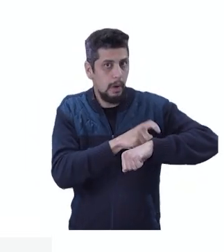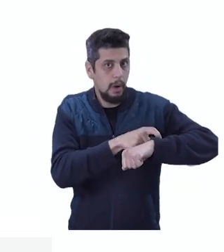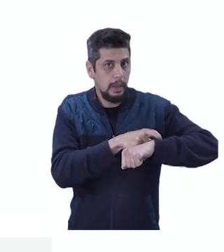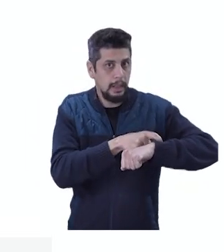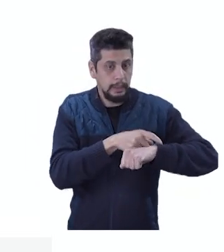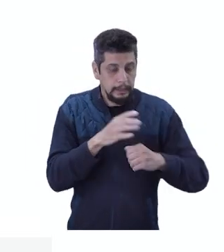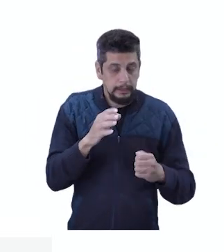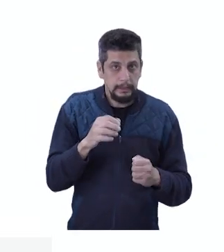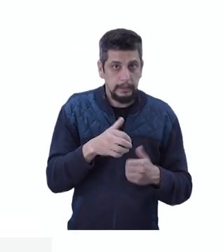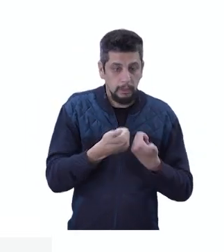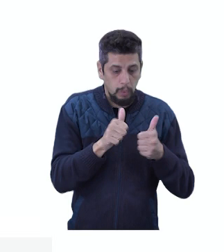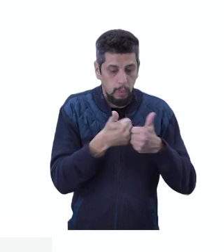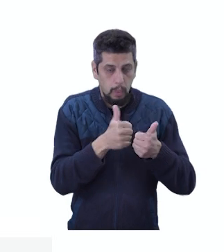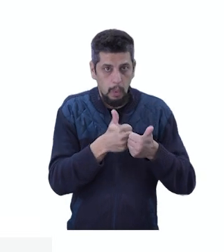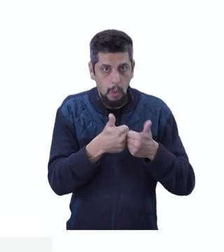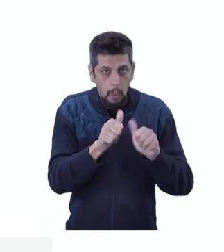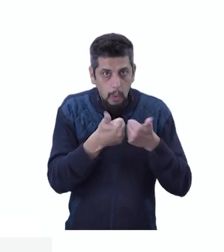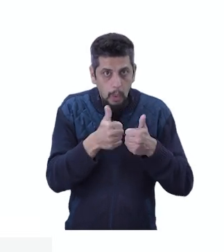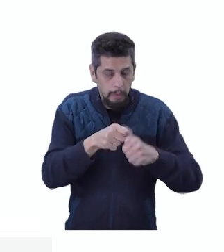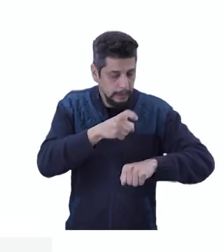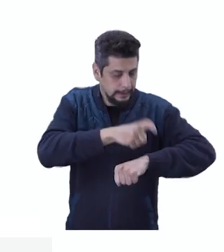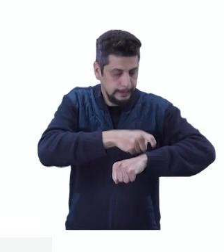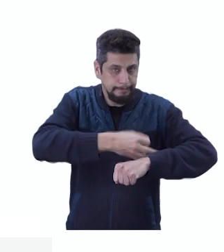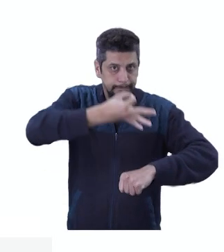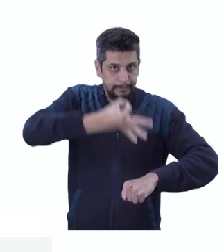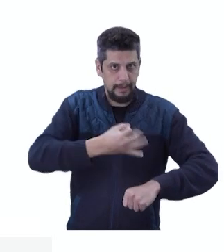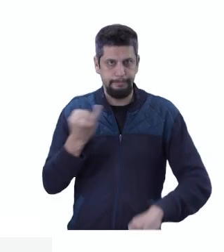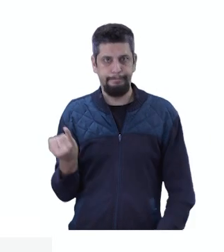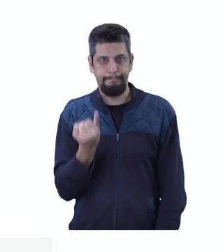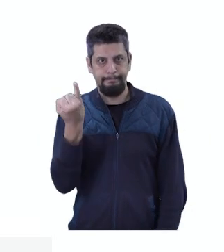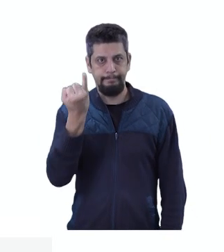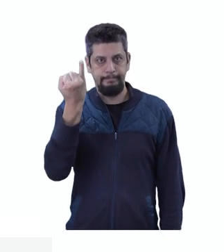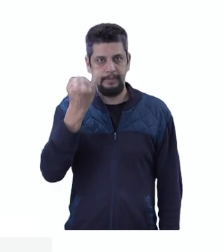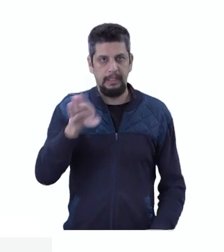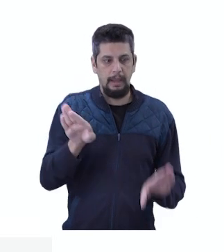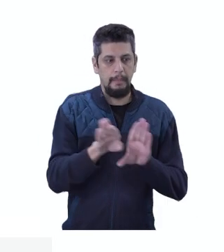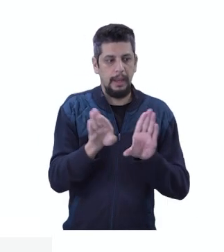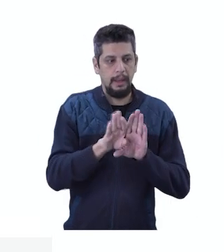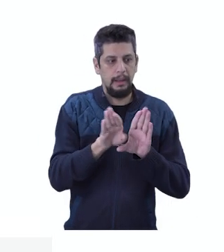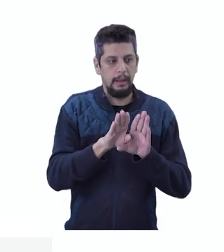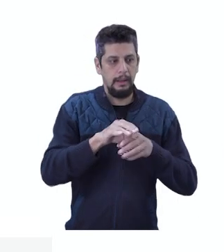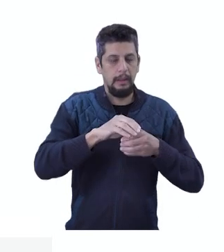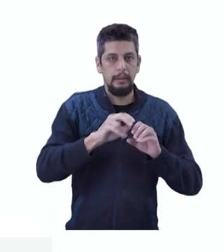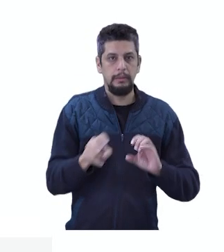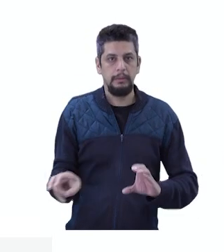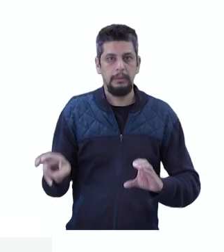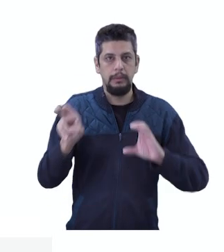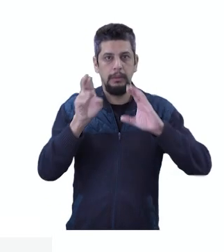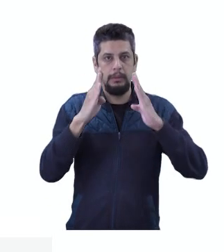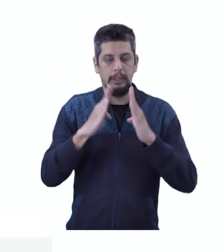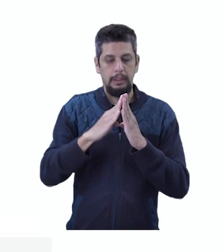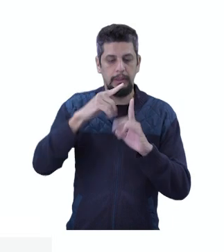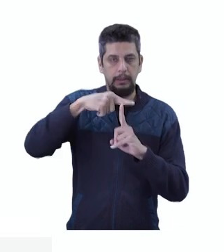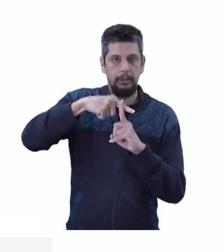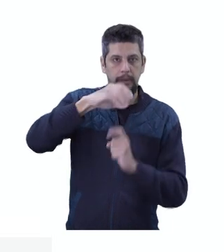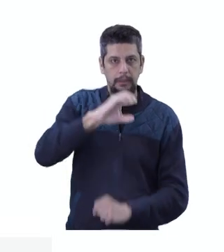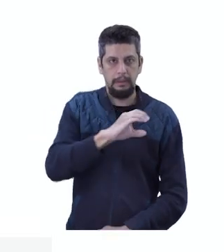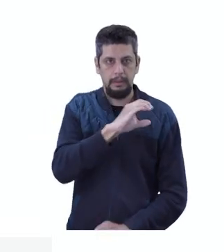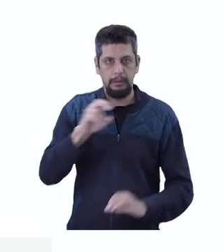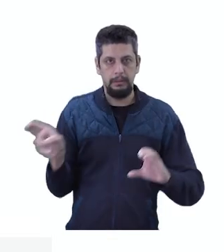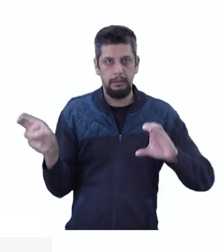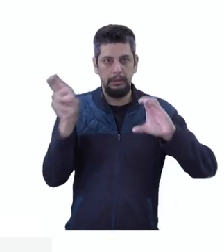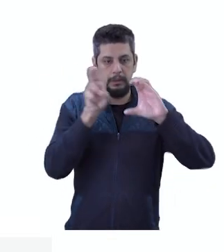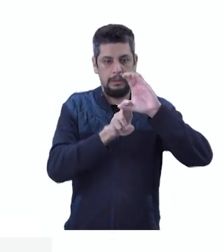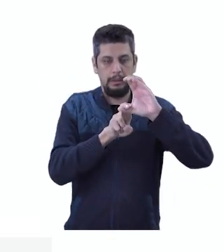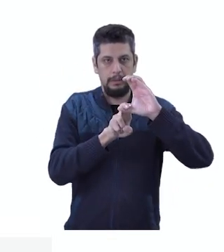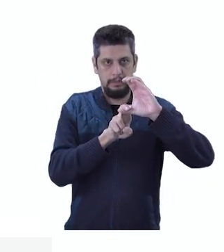hora de pegar o ônibus, uhum. né? O tempo de pegar o ônibus. É importante, né? O relógio que fica na catedral, na